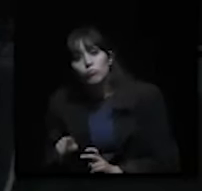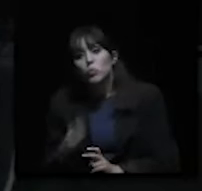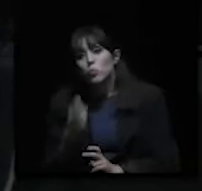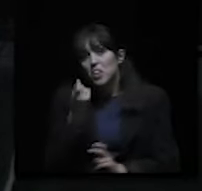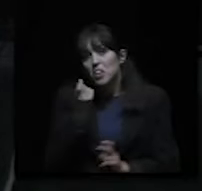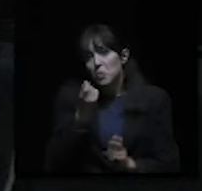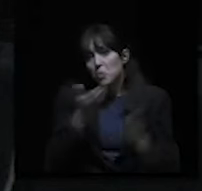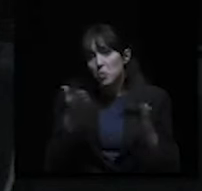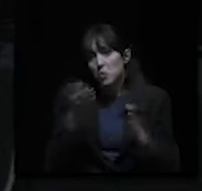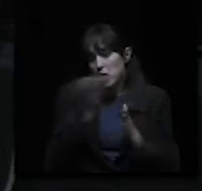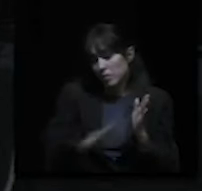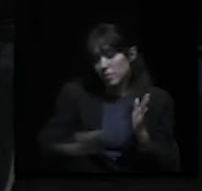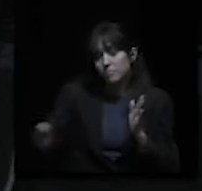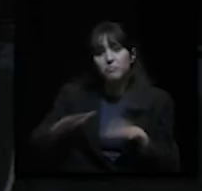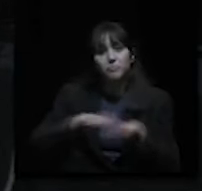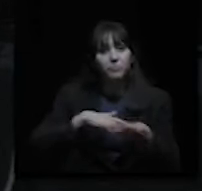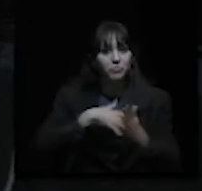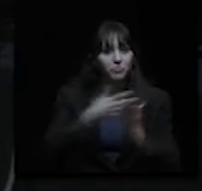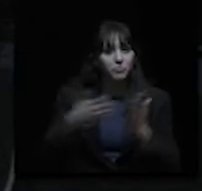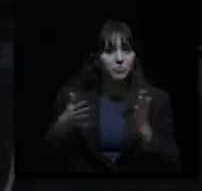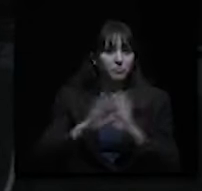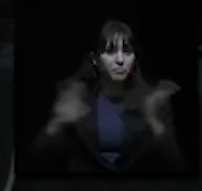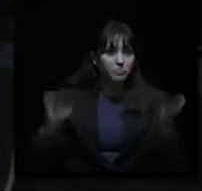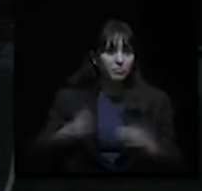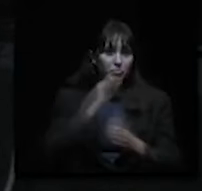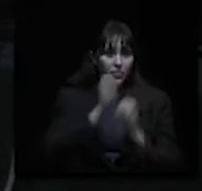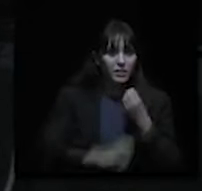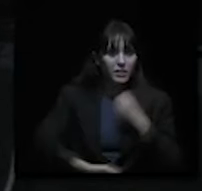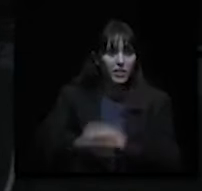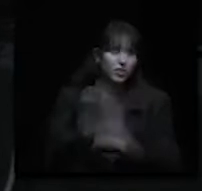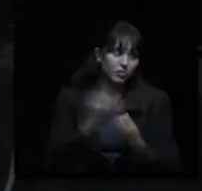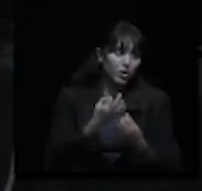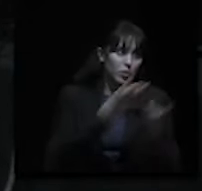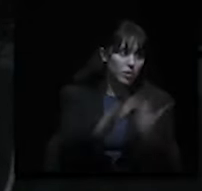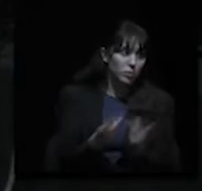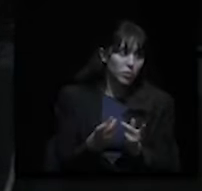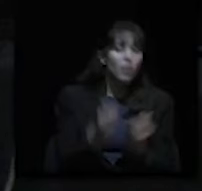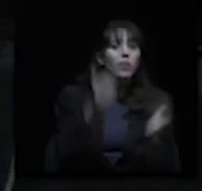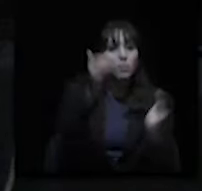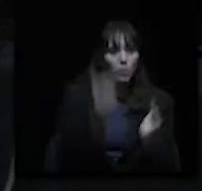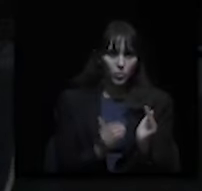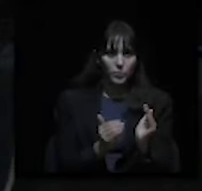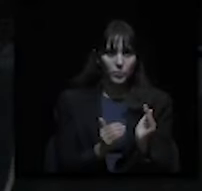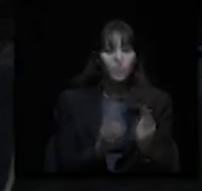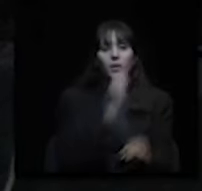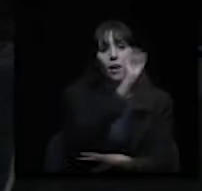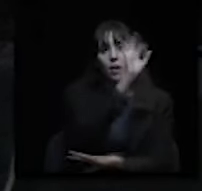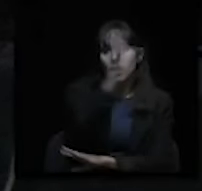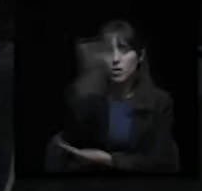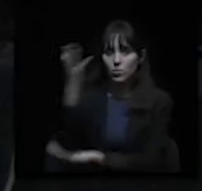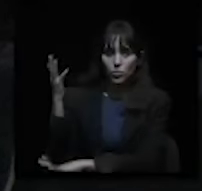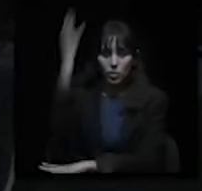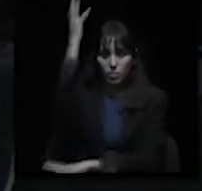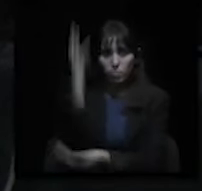alocado ao Plano Geral de Drenagem. Ou seja, o orçamento, na verdade, diminui. A melhor altura para plantar uma árvore é há 20 anos